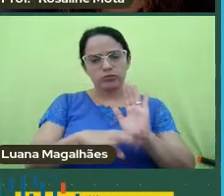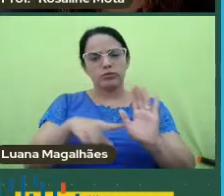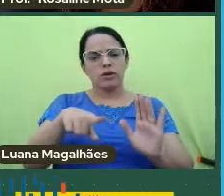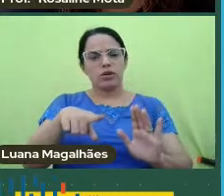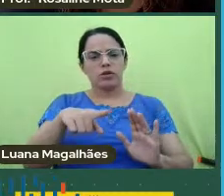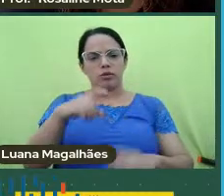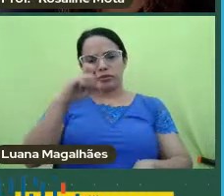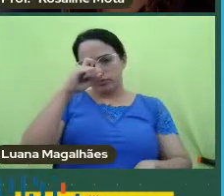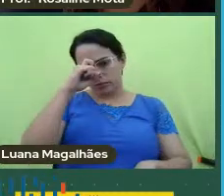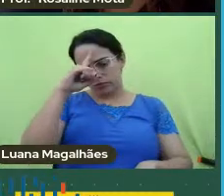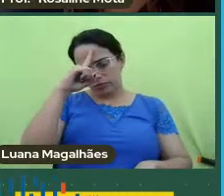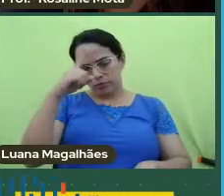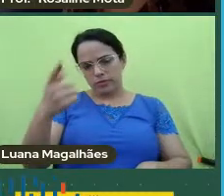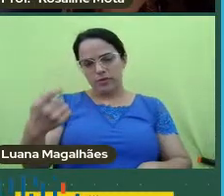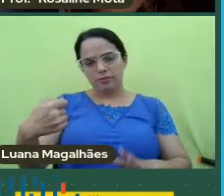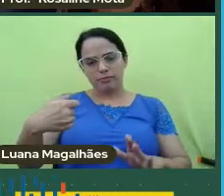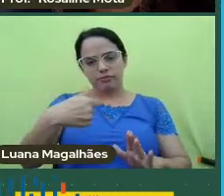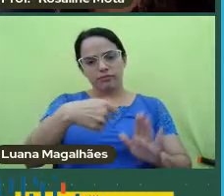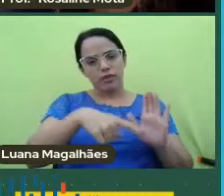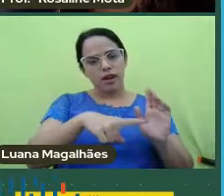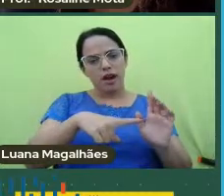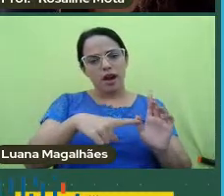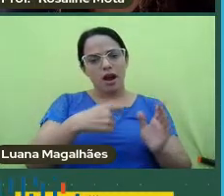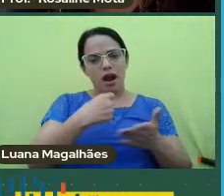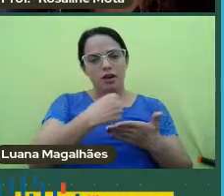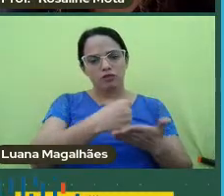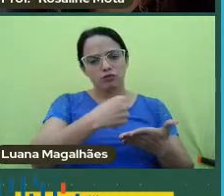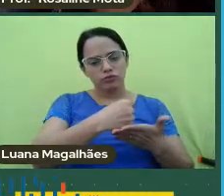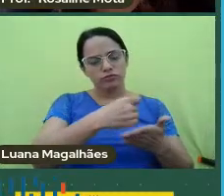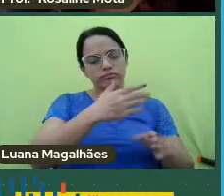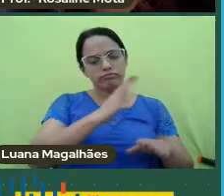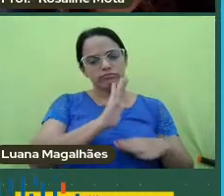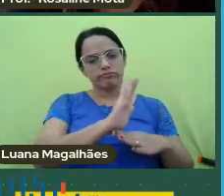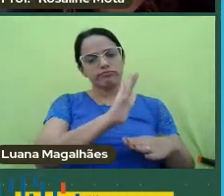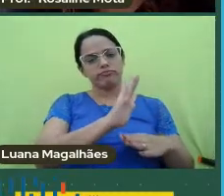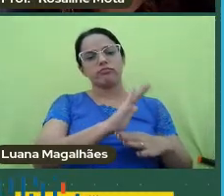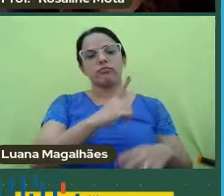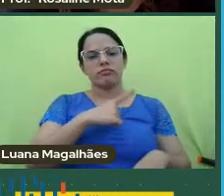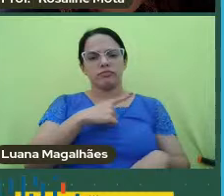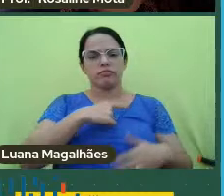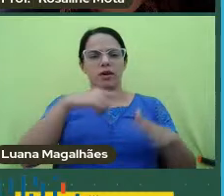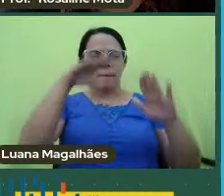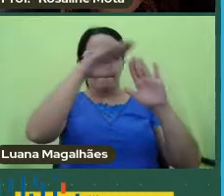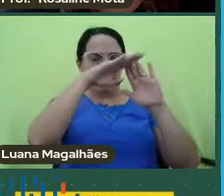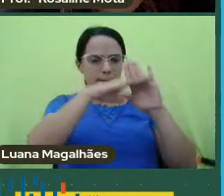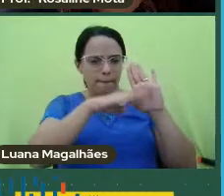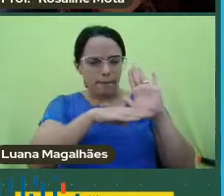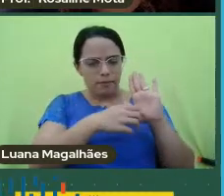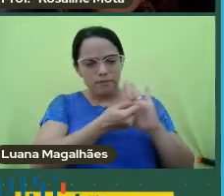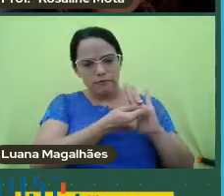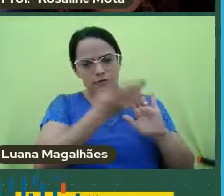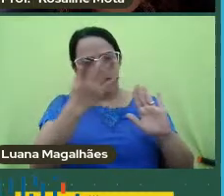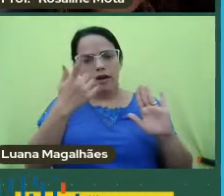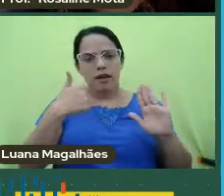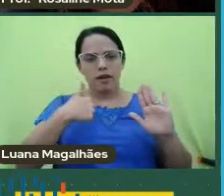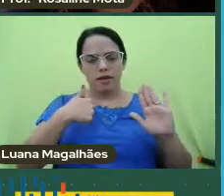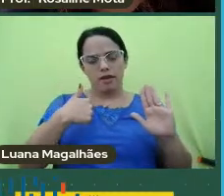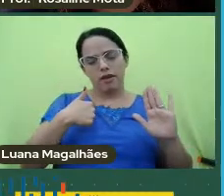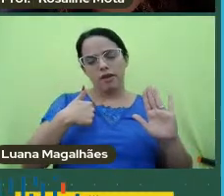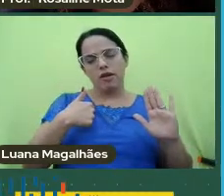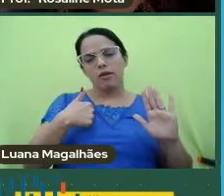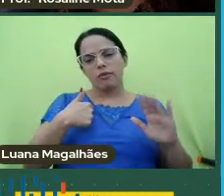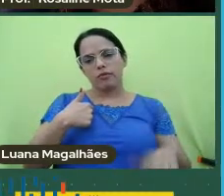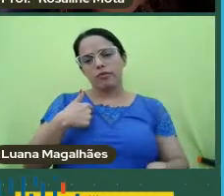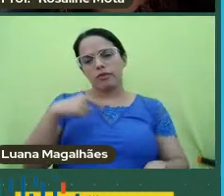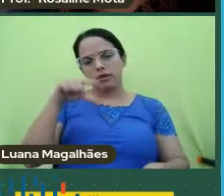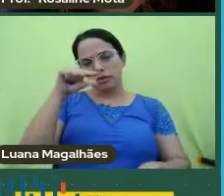beneficente. Eu vou chamar a atenção porque é uma realidade a qual eu estou